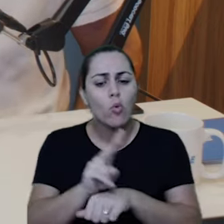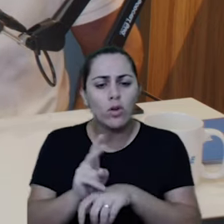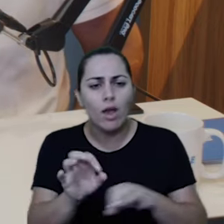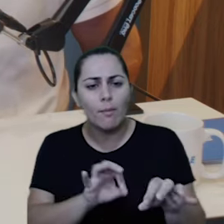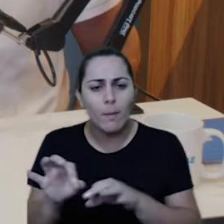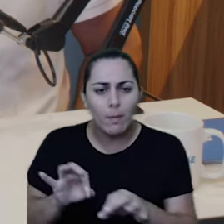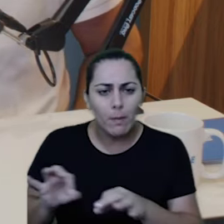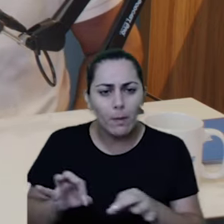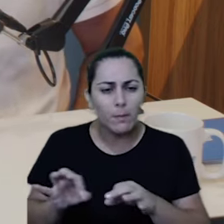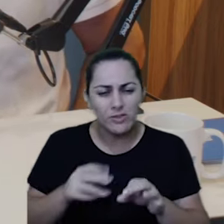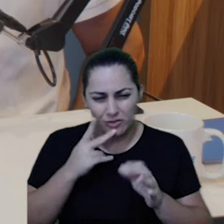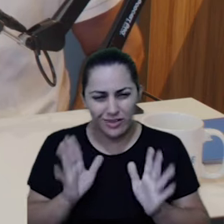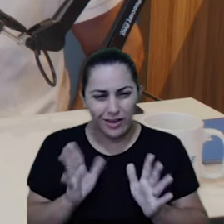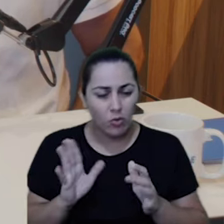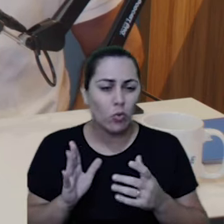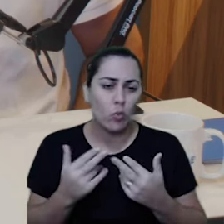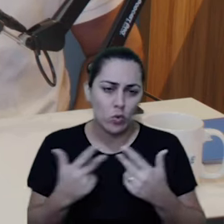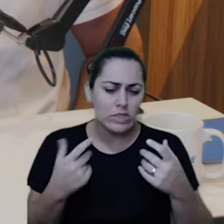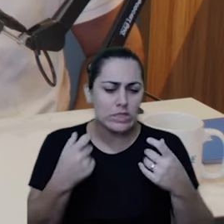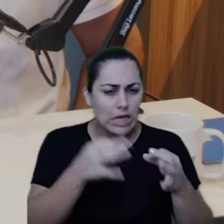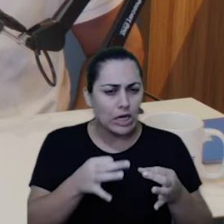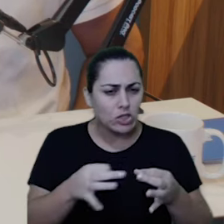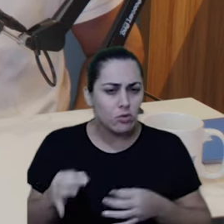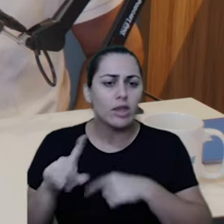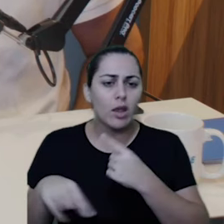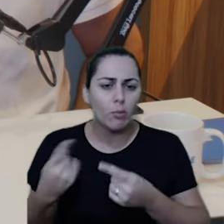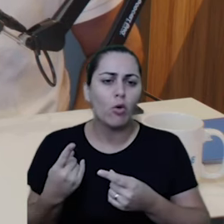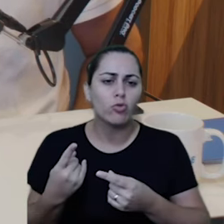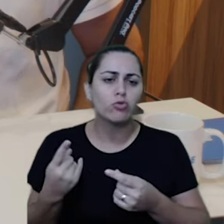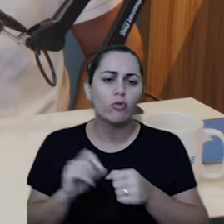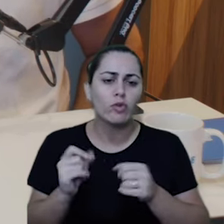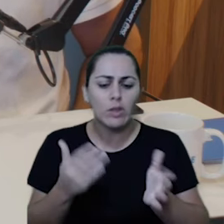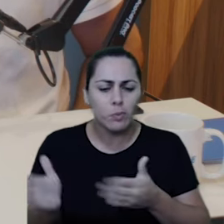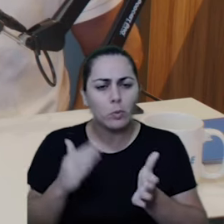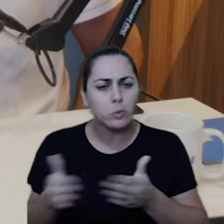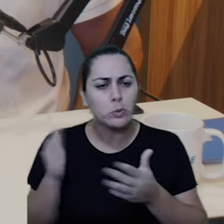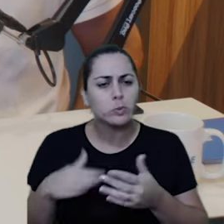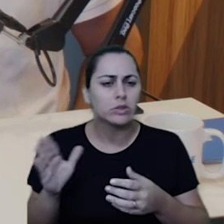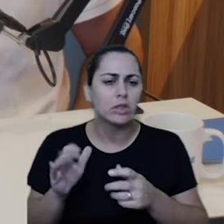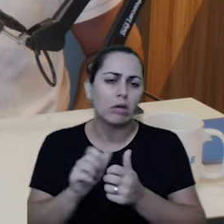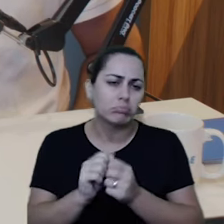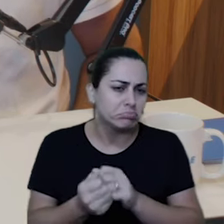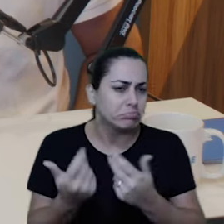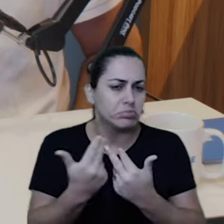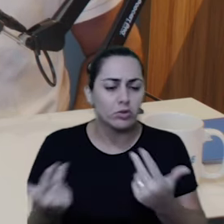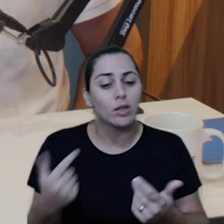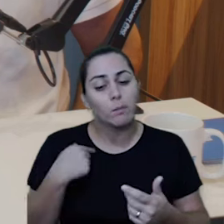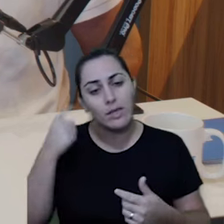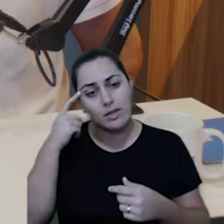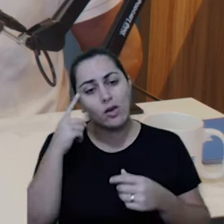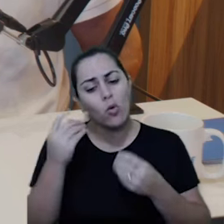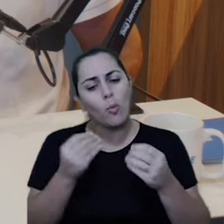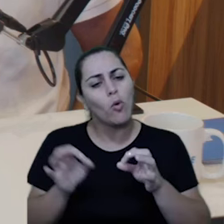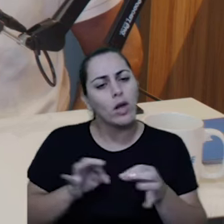né que eu falo que a gente falou eh deixar tudo certinho e depois vou focar na produção então é um pensamento de gestão de negócios